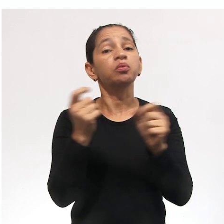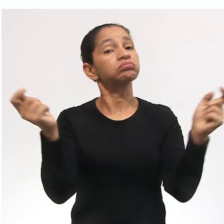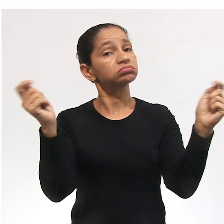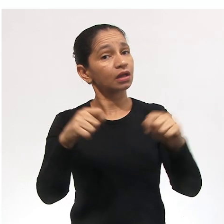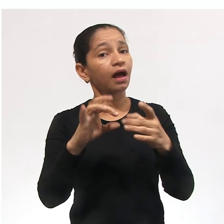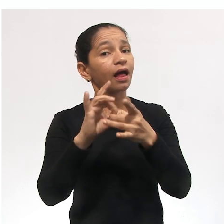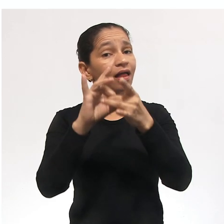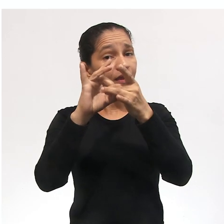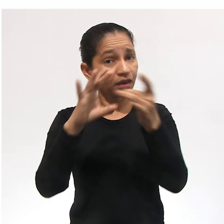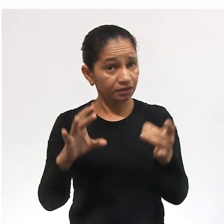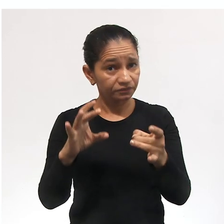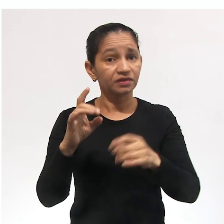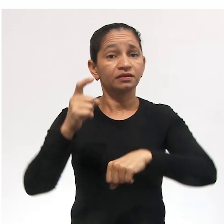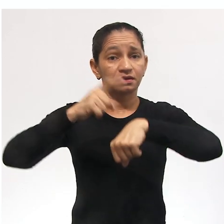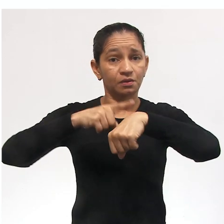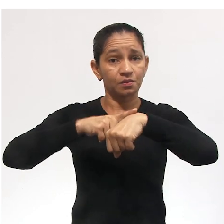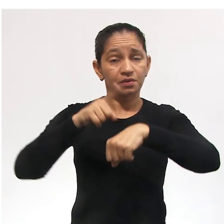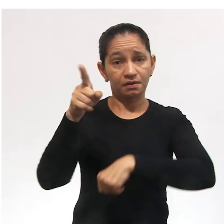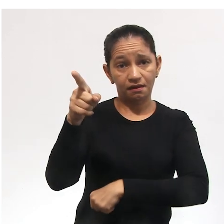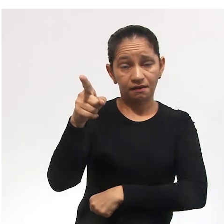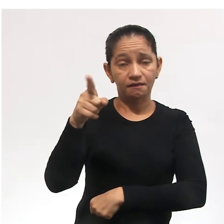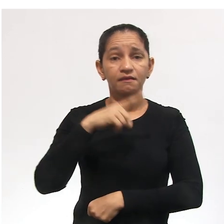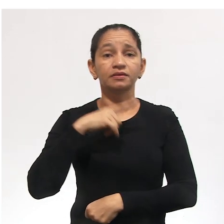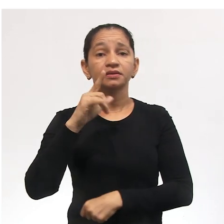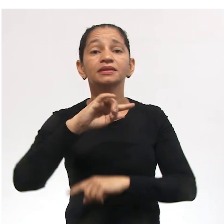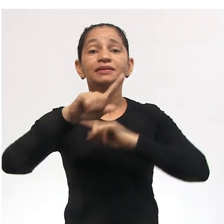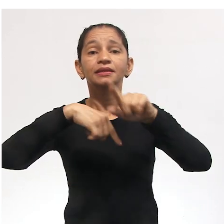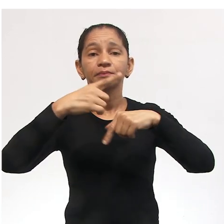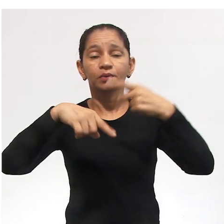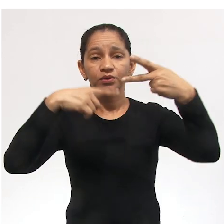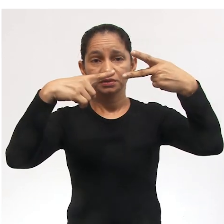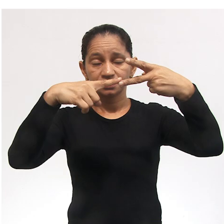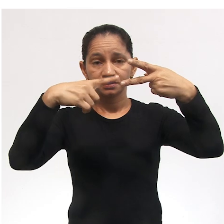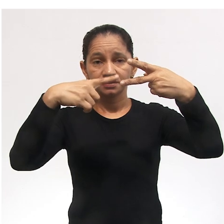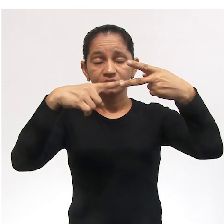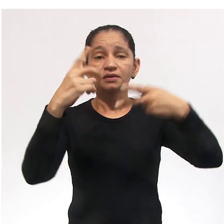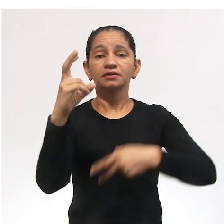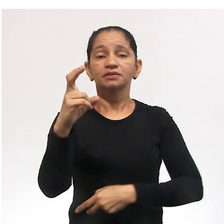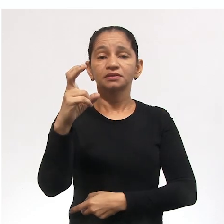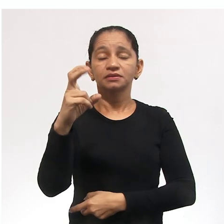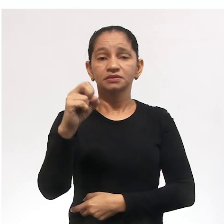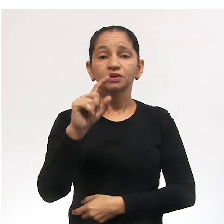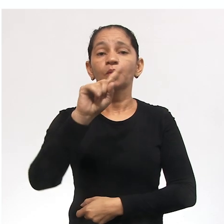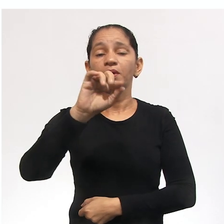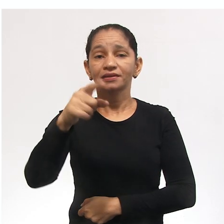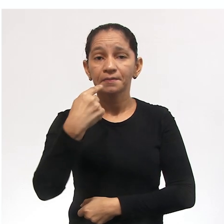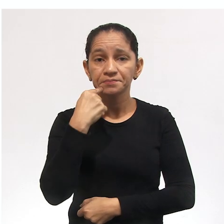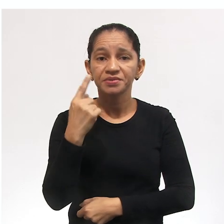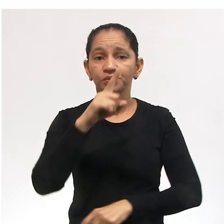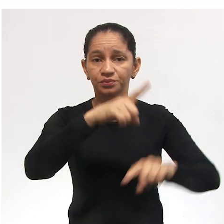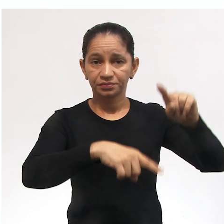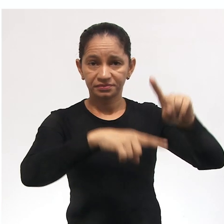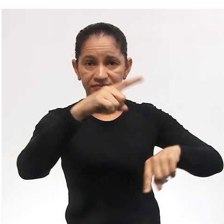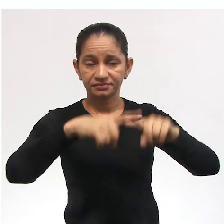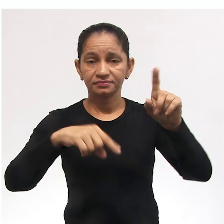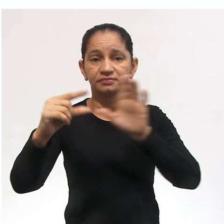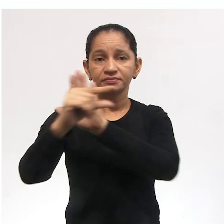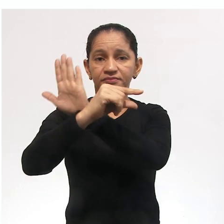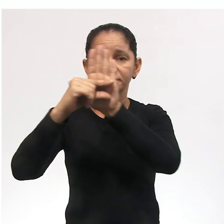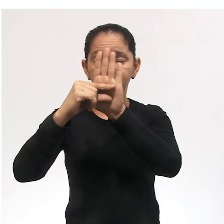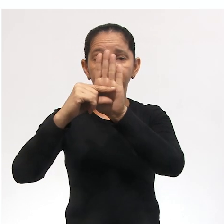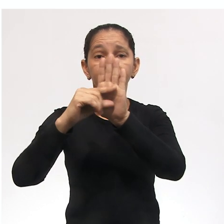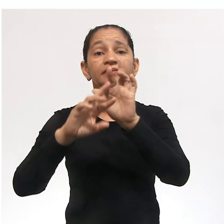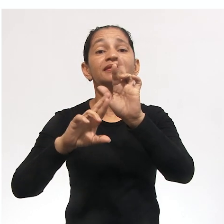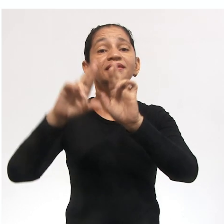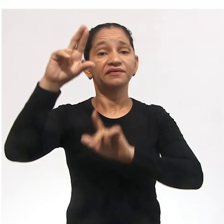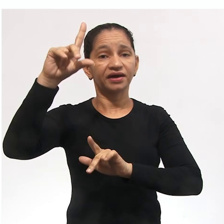E a outra forma de incorporação desse dinheiro foi através de imóveis, no valor de quanto? Imóveis no valor